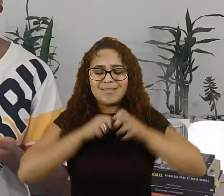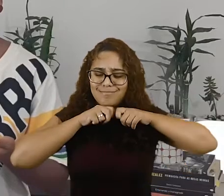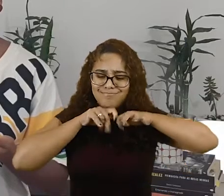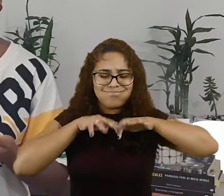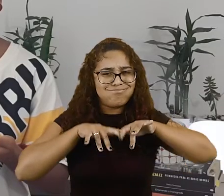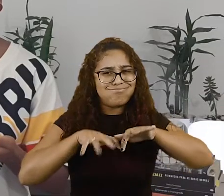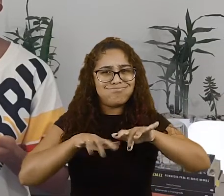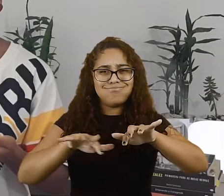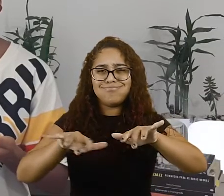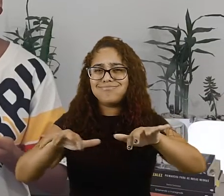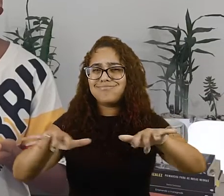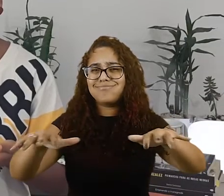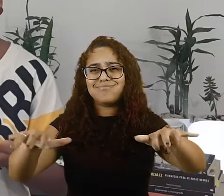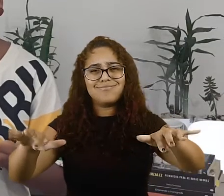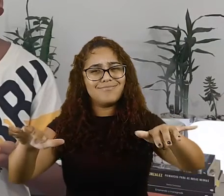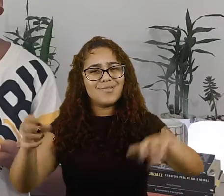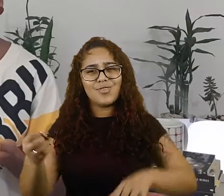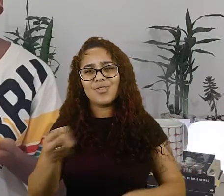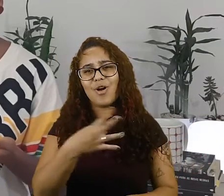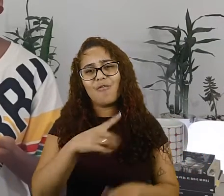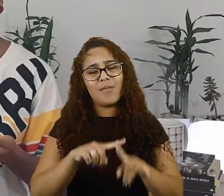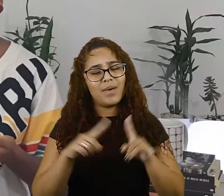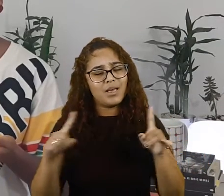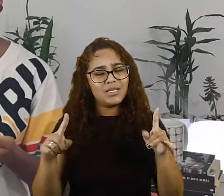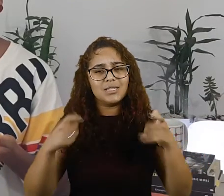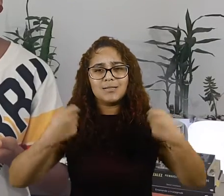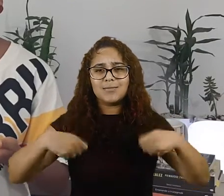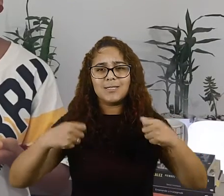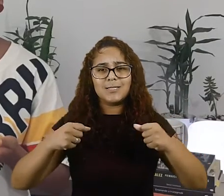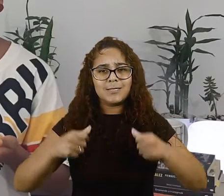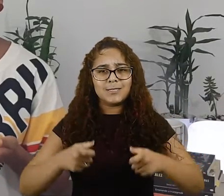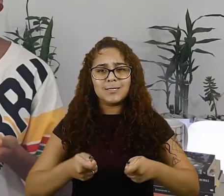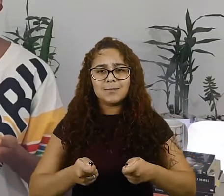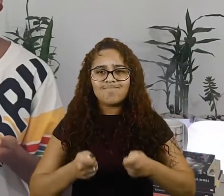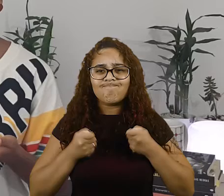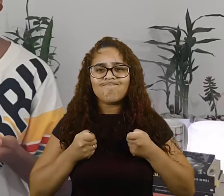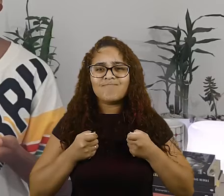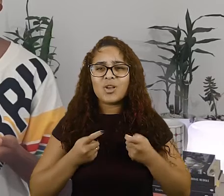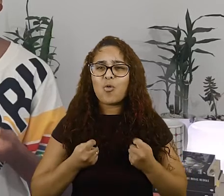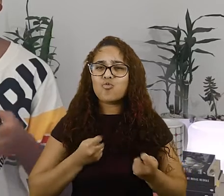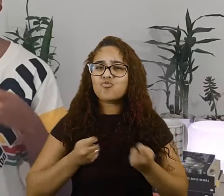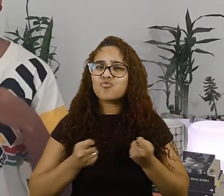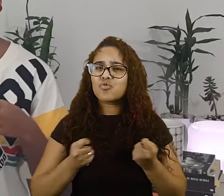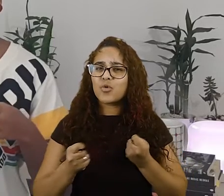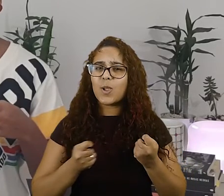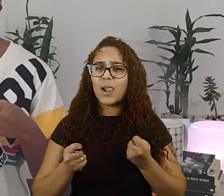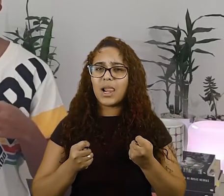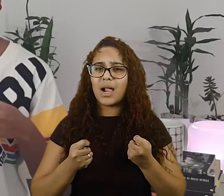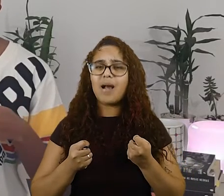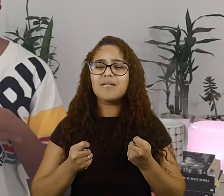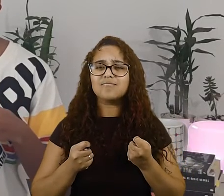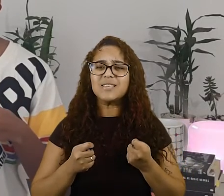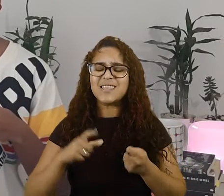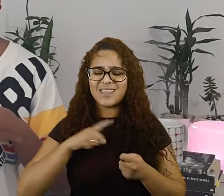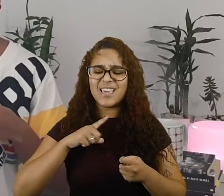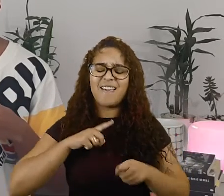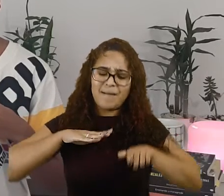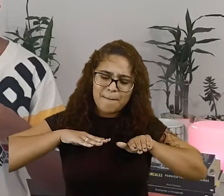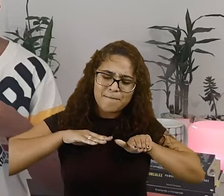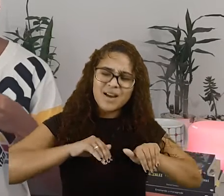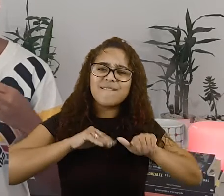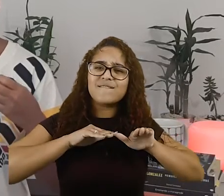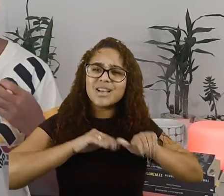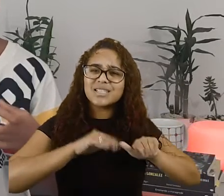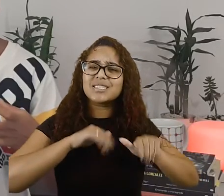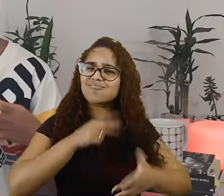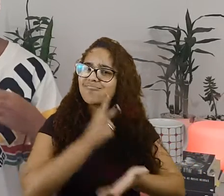insiste em fomentar outra pandemia. Então, por isso mesmo que a gente não pode afrouxar as